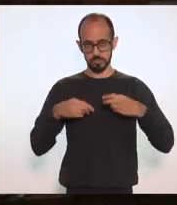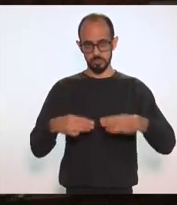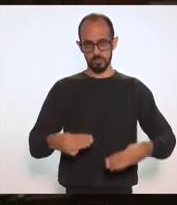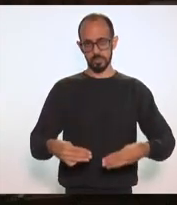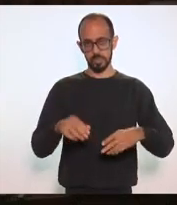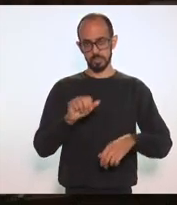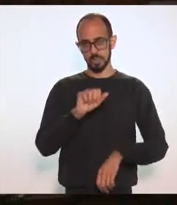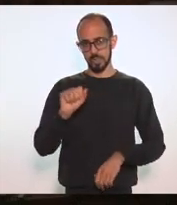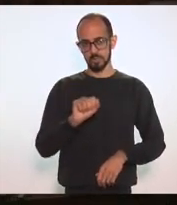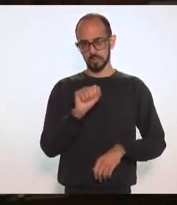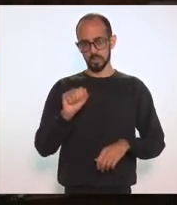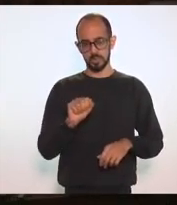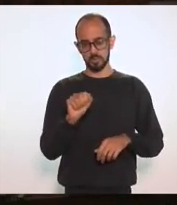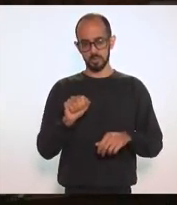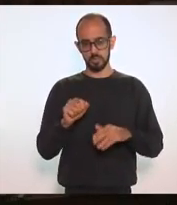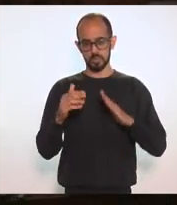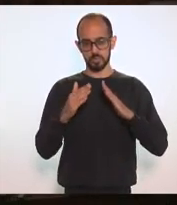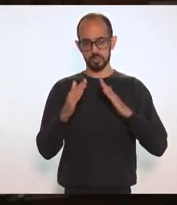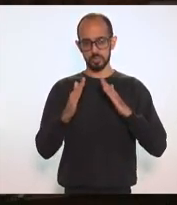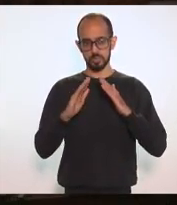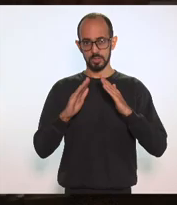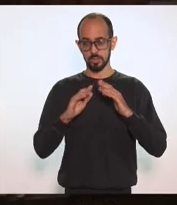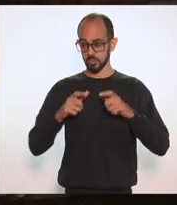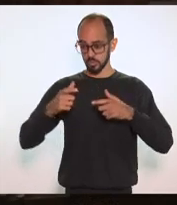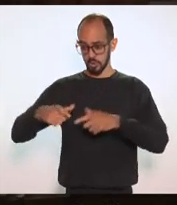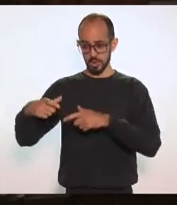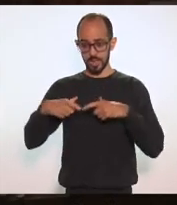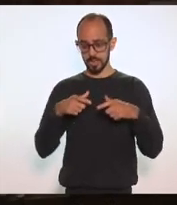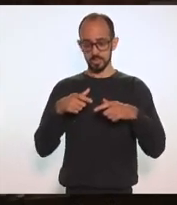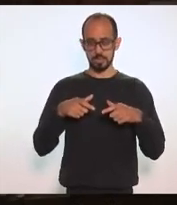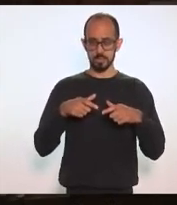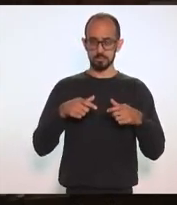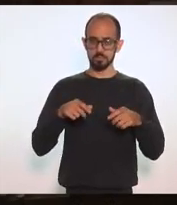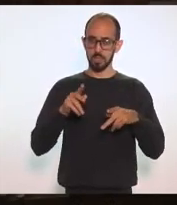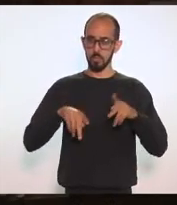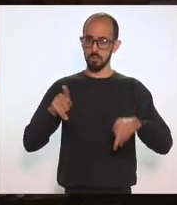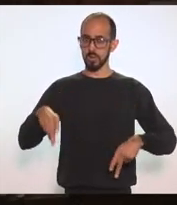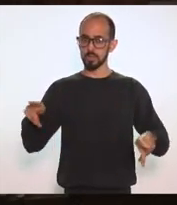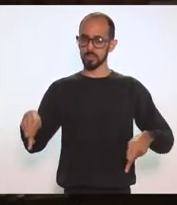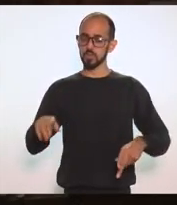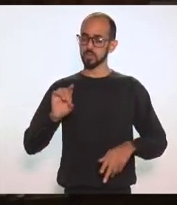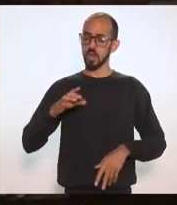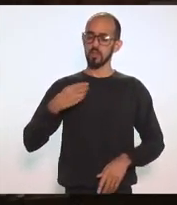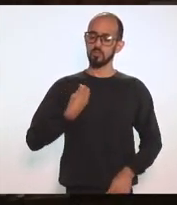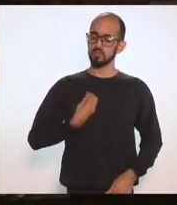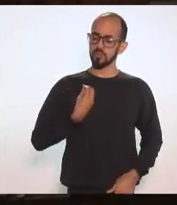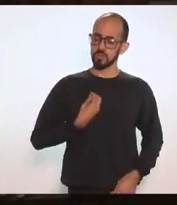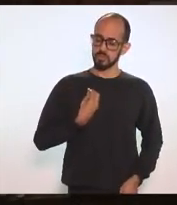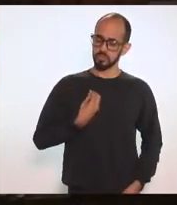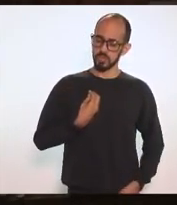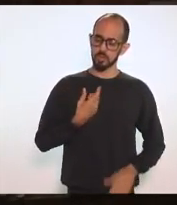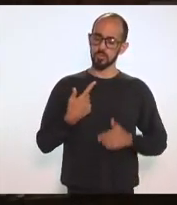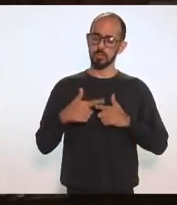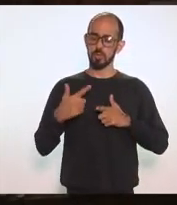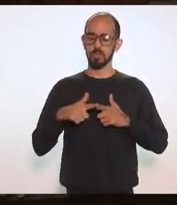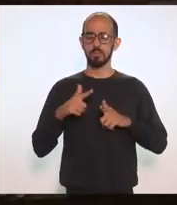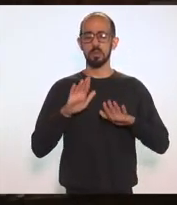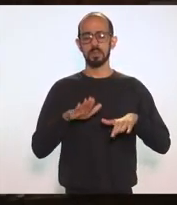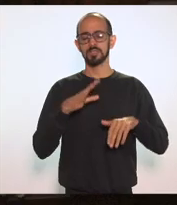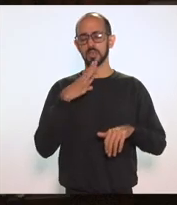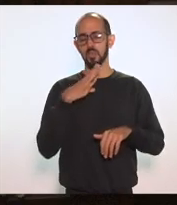associações, dos territórios populares, dos territórios de favela, que não só vivem a situação no dia a dia, como têm